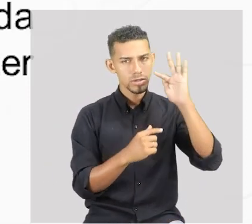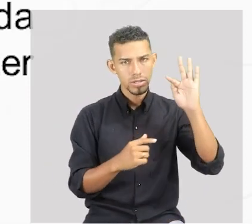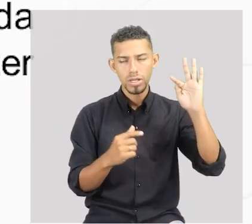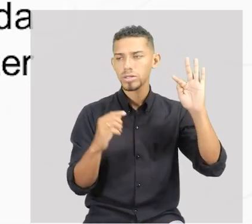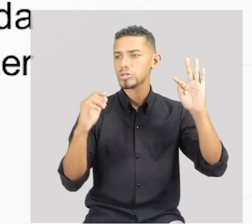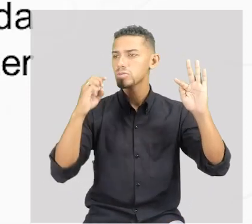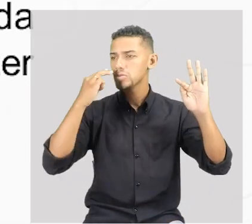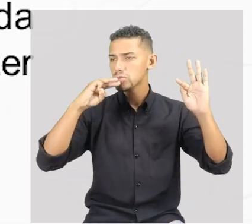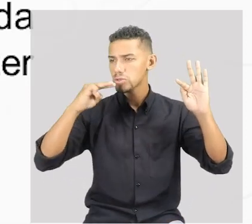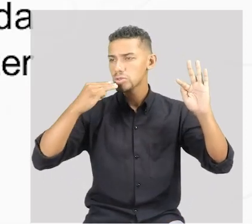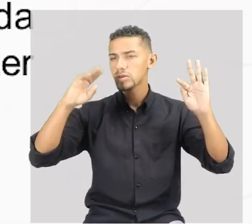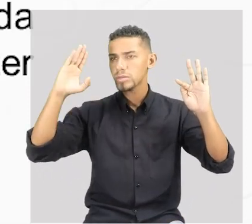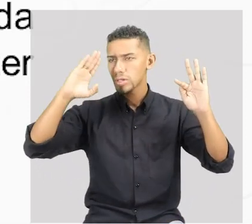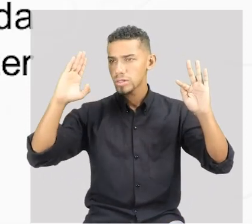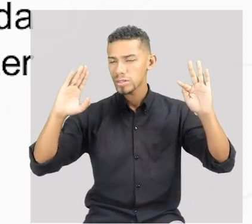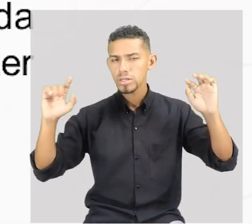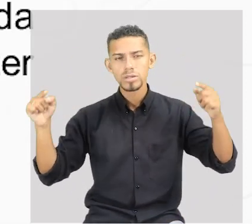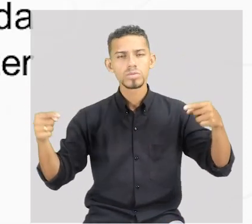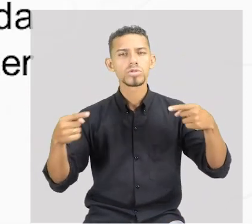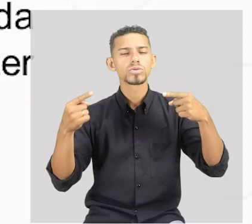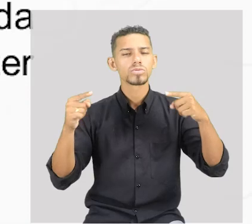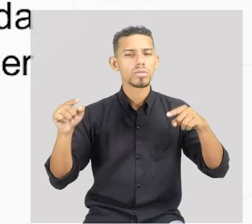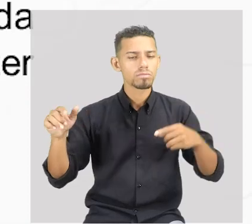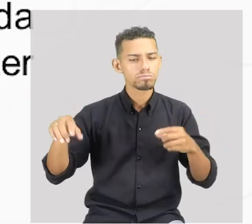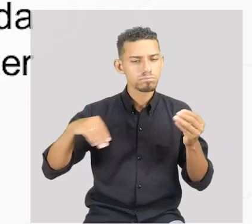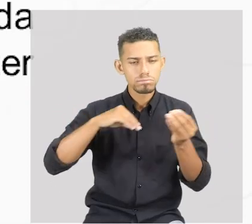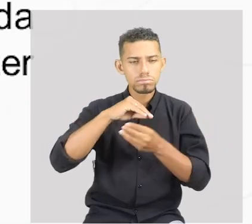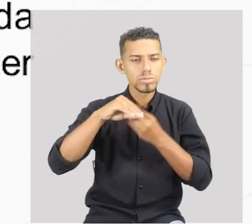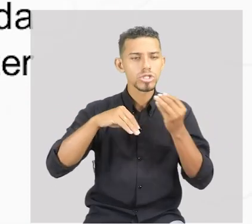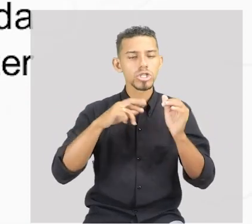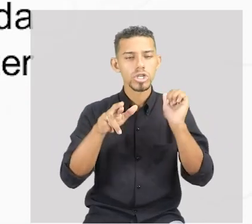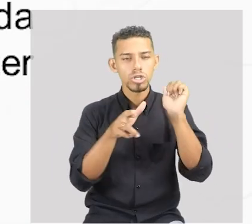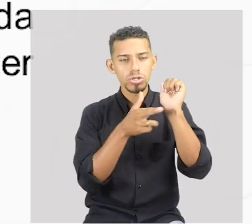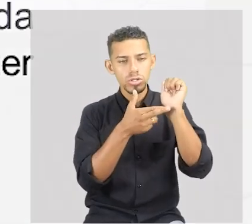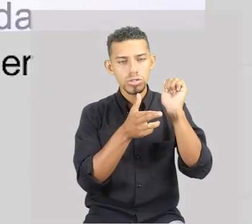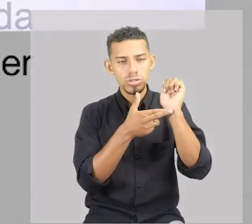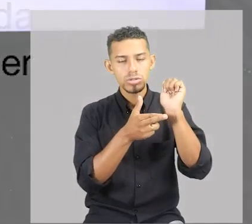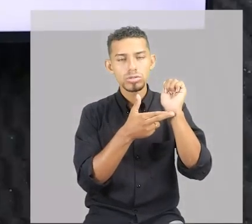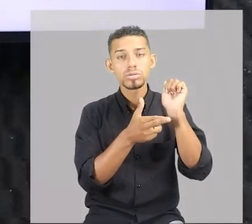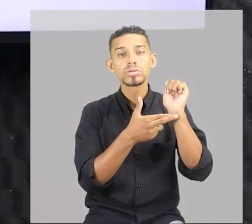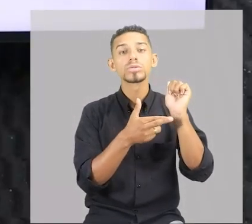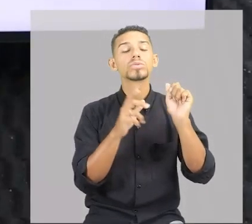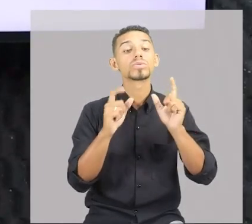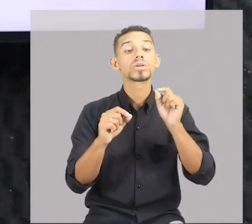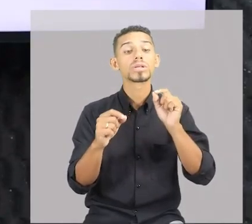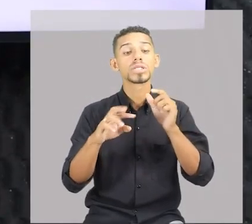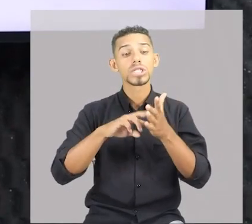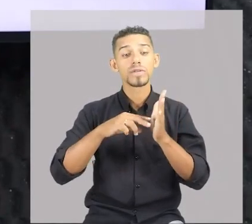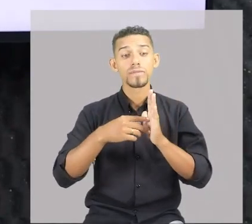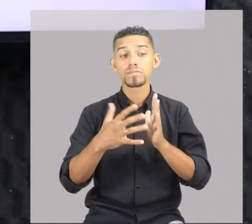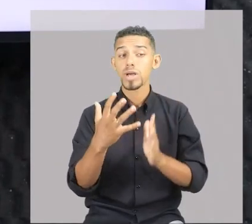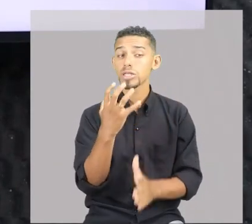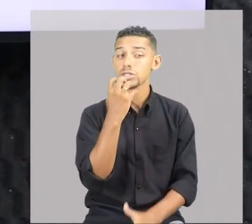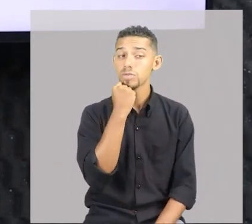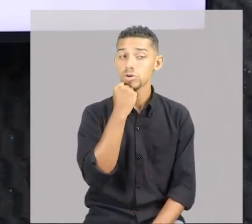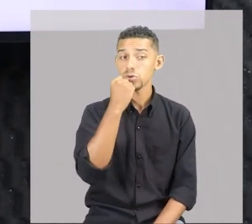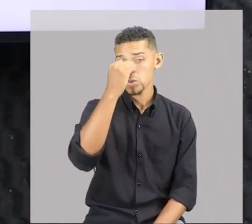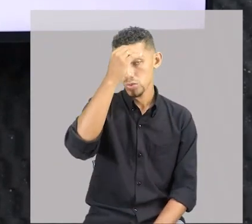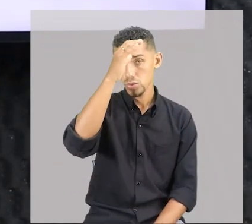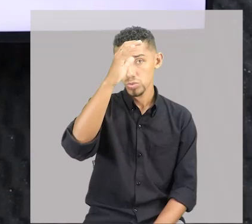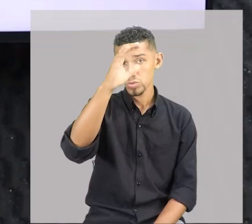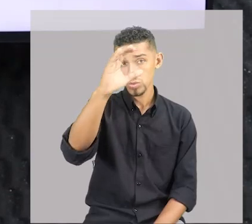esse encontro de mistura de ritmos, né? O que isso significa para o patrimônio cultural